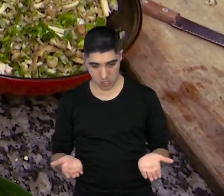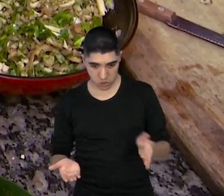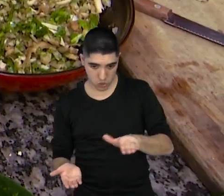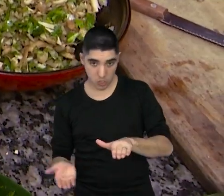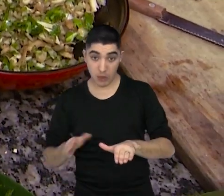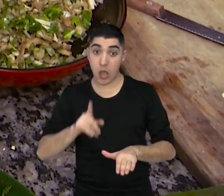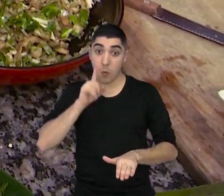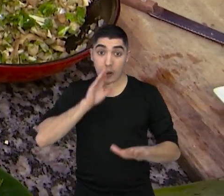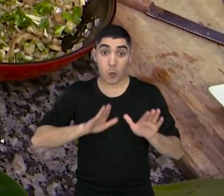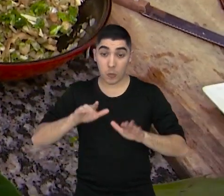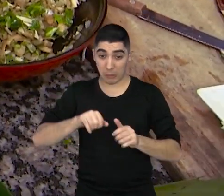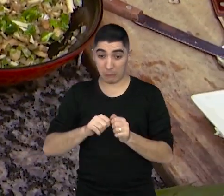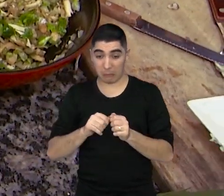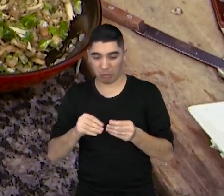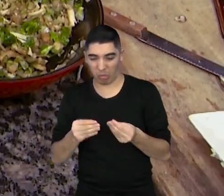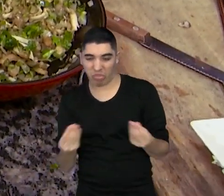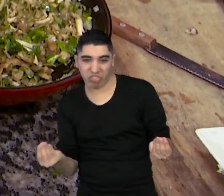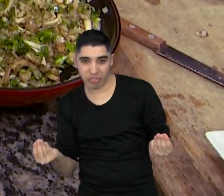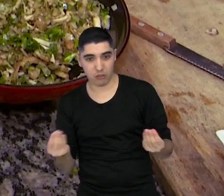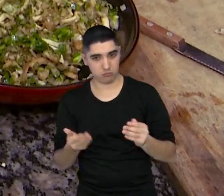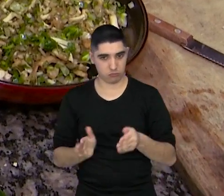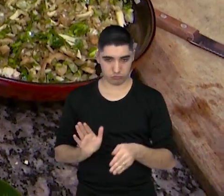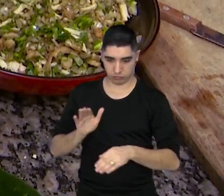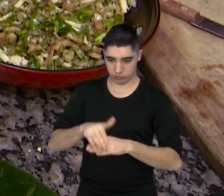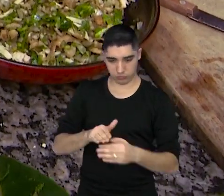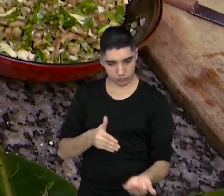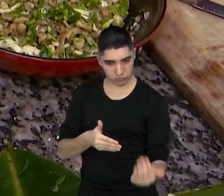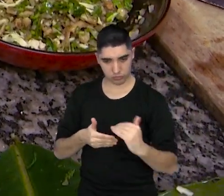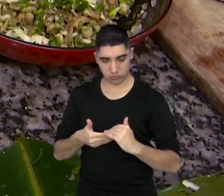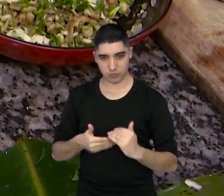Dobra, não vai ter o problema de quebrar porque você já tirou o caule. Isso.